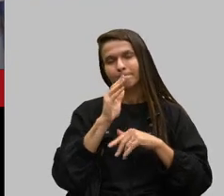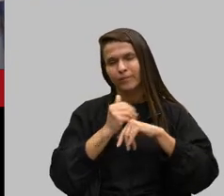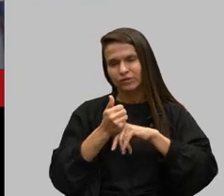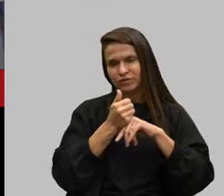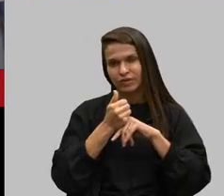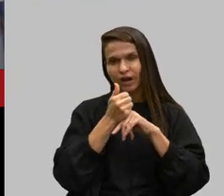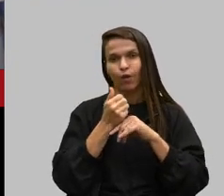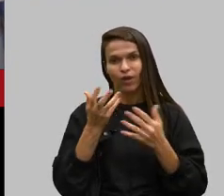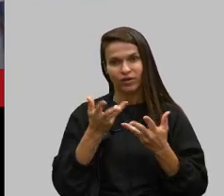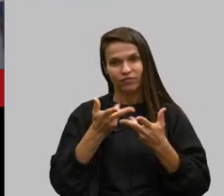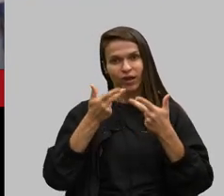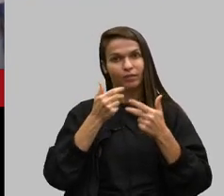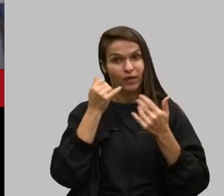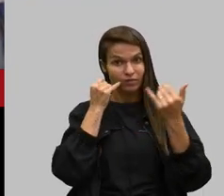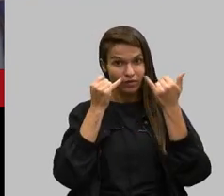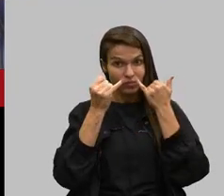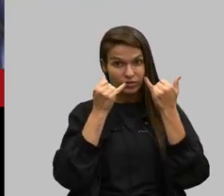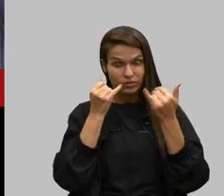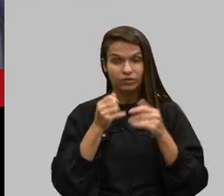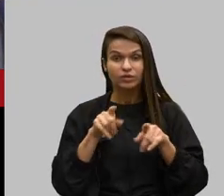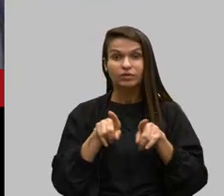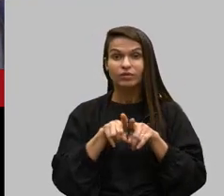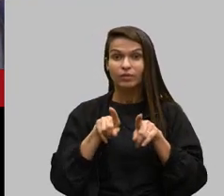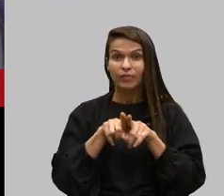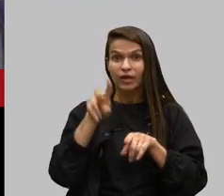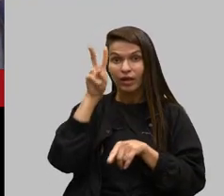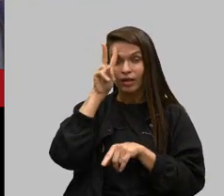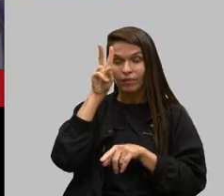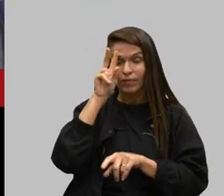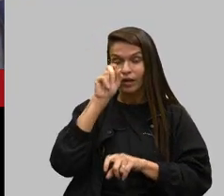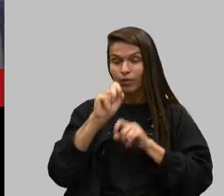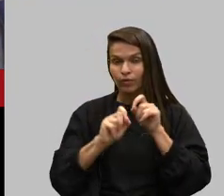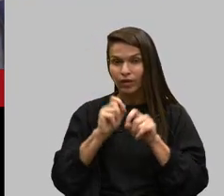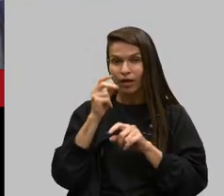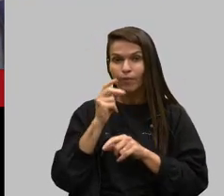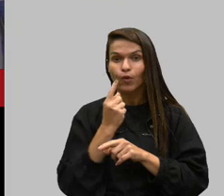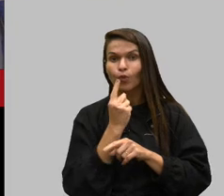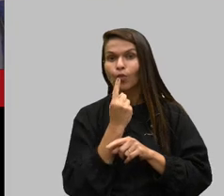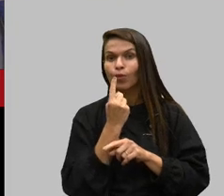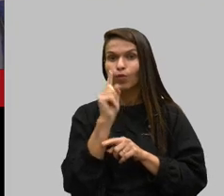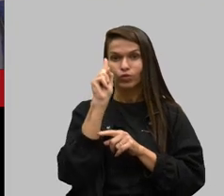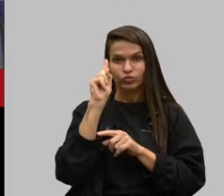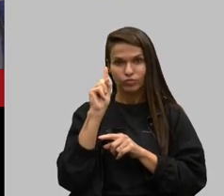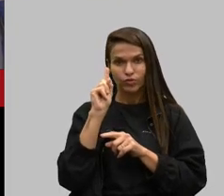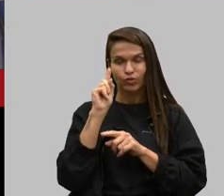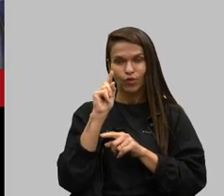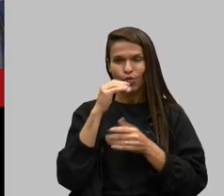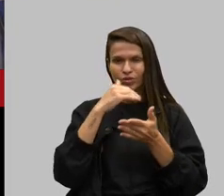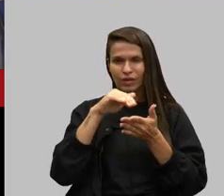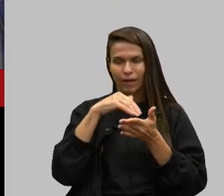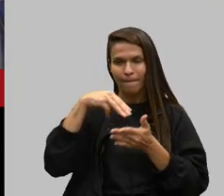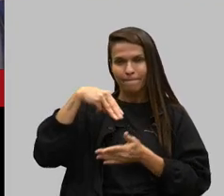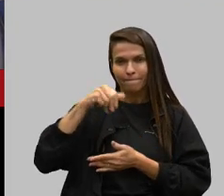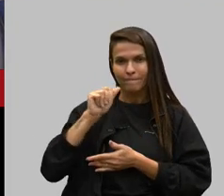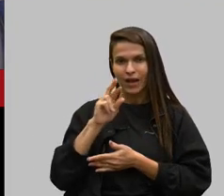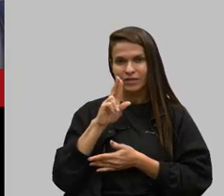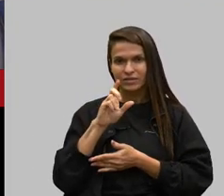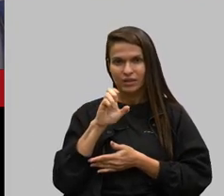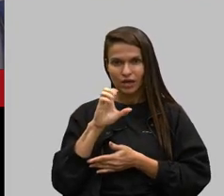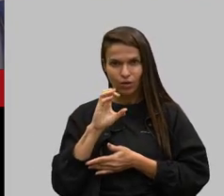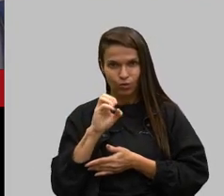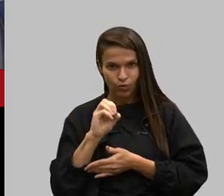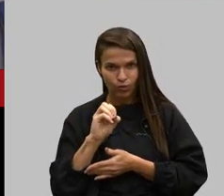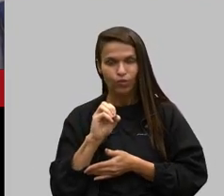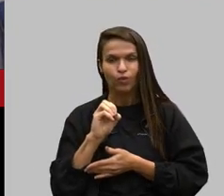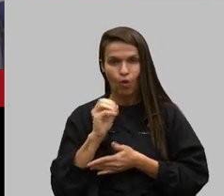informação e como não poderia deixar de ser por último o secretário Marcelo aro secretário Marcelo aro